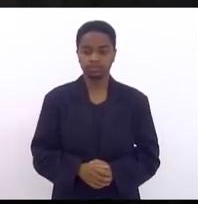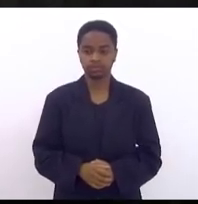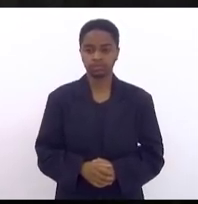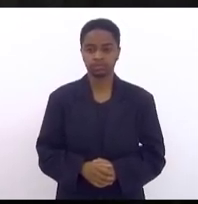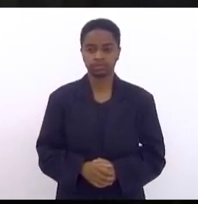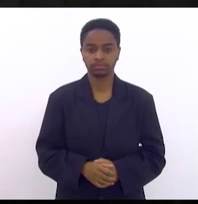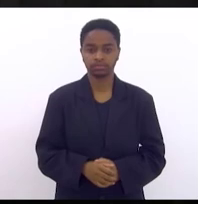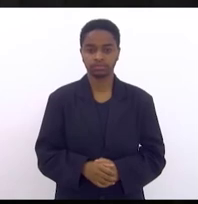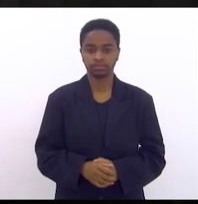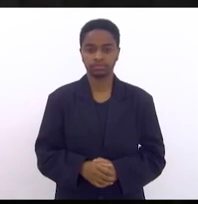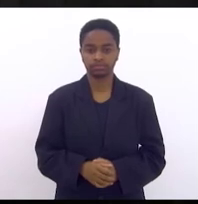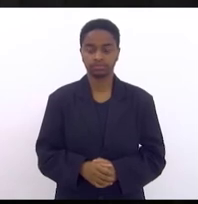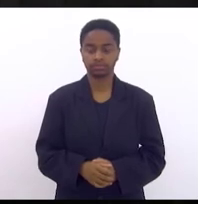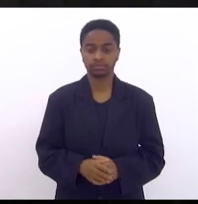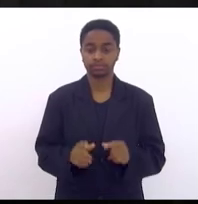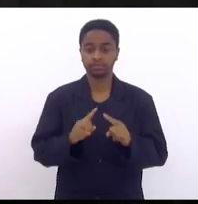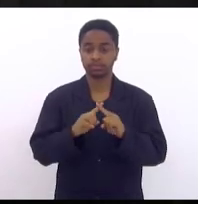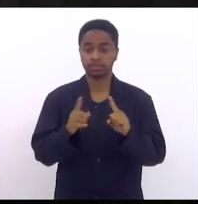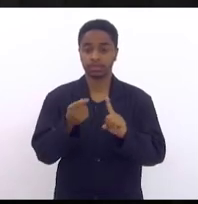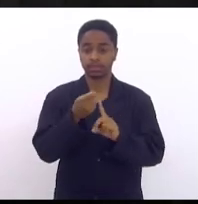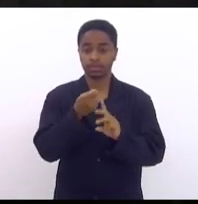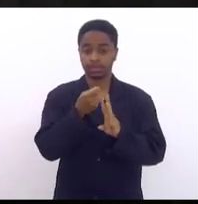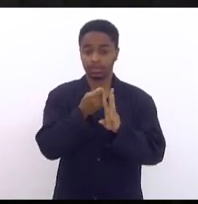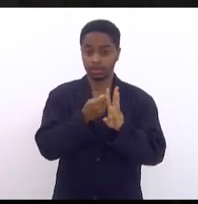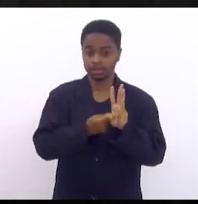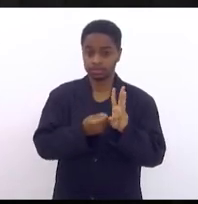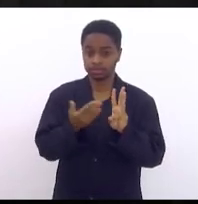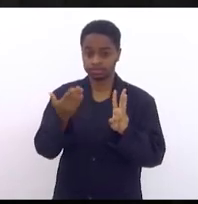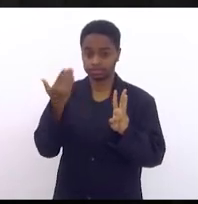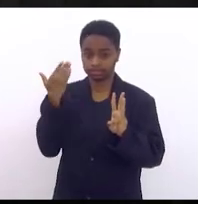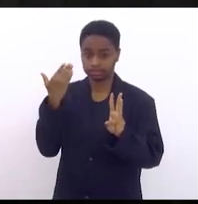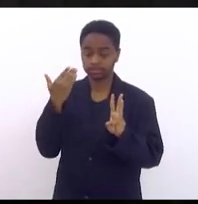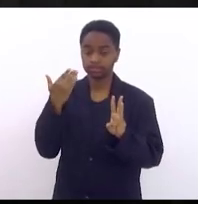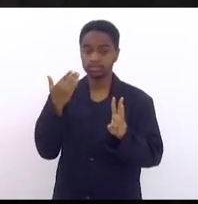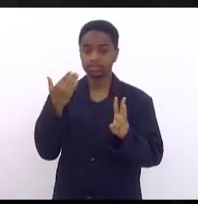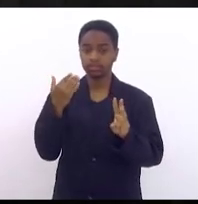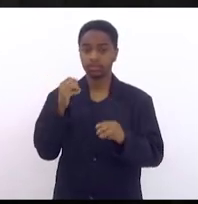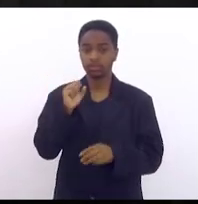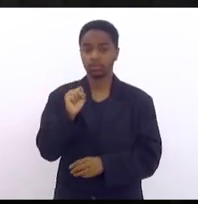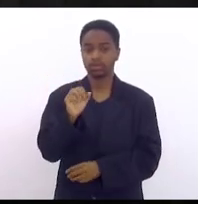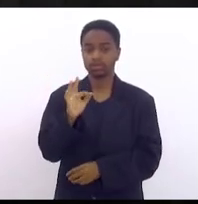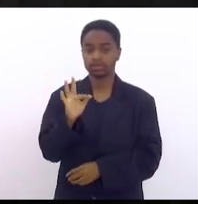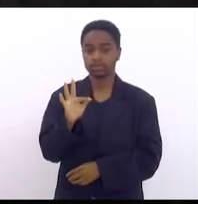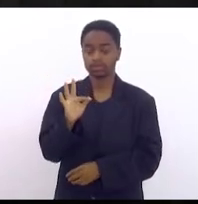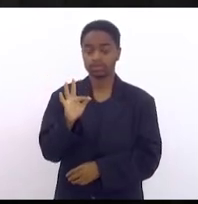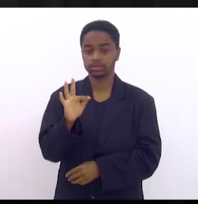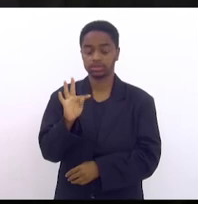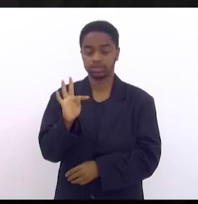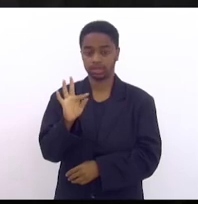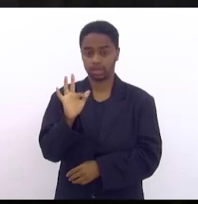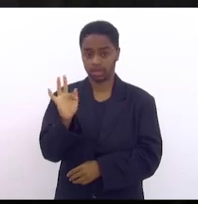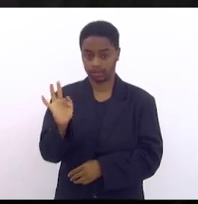E há 3 meses atrás, o Supremo Tribunal Federal